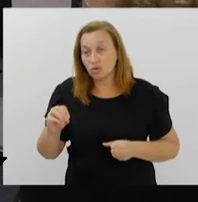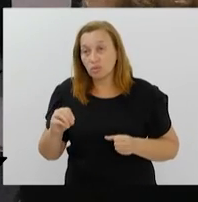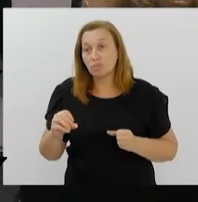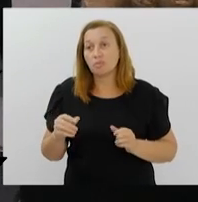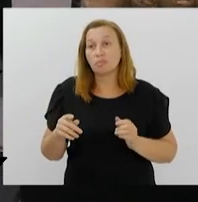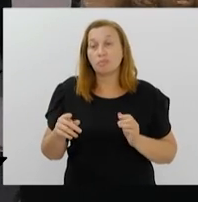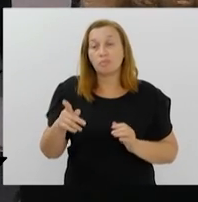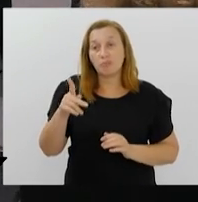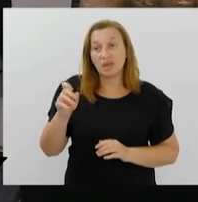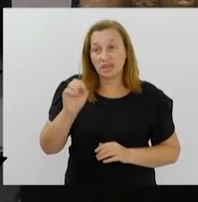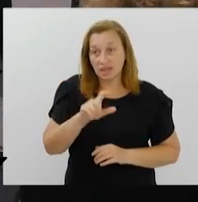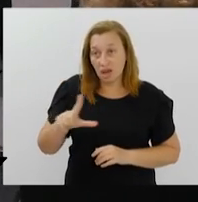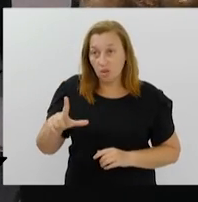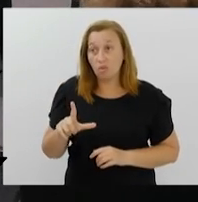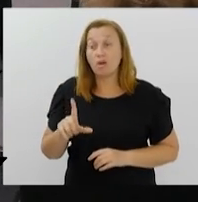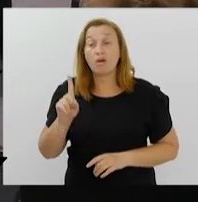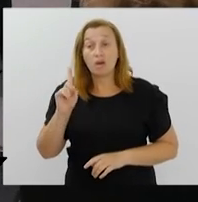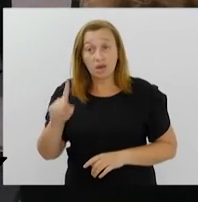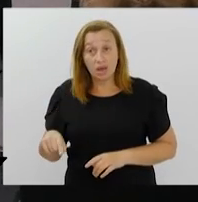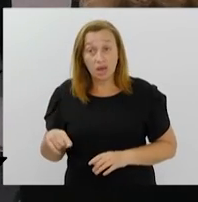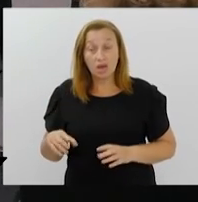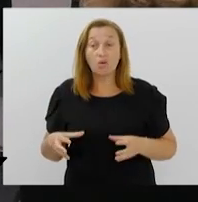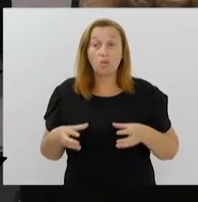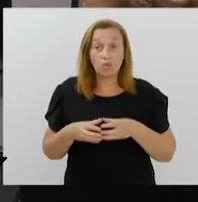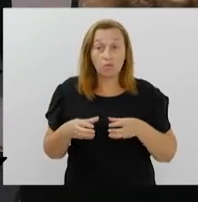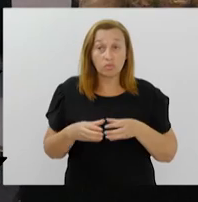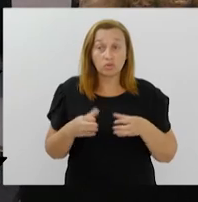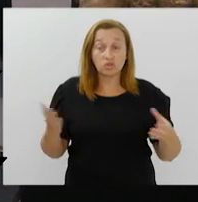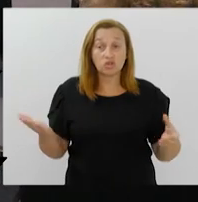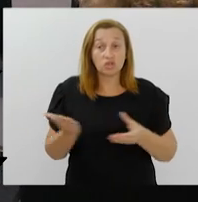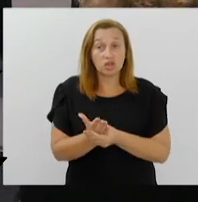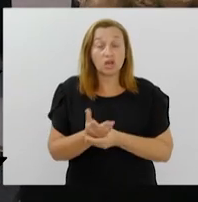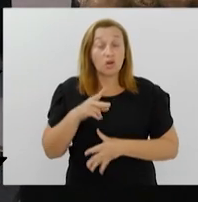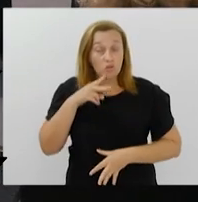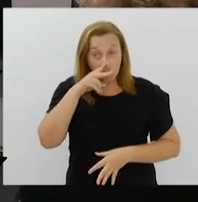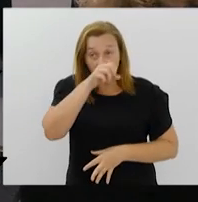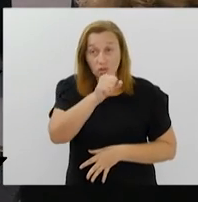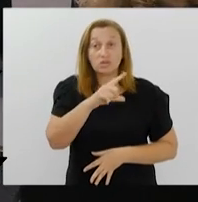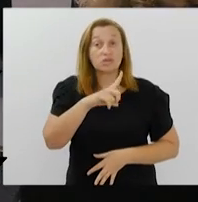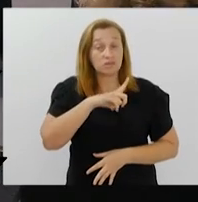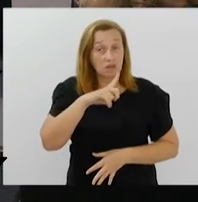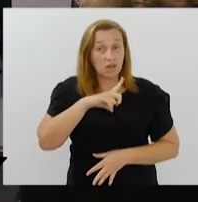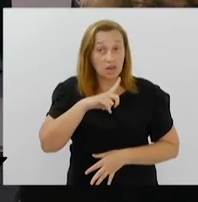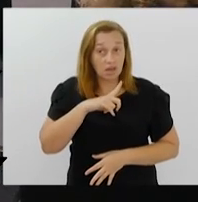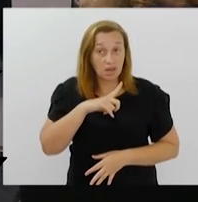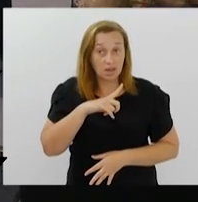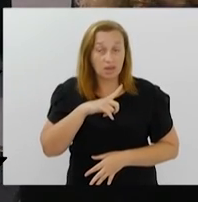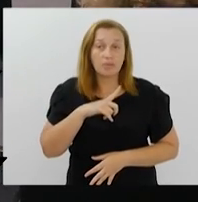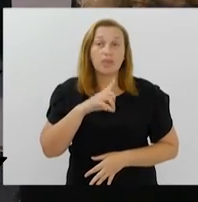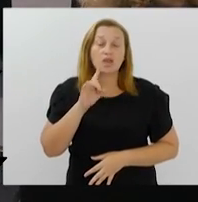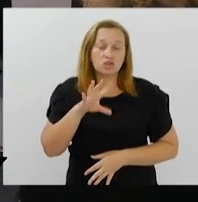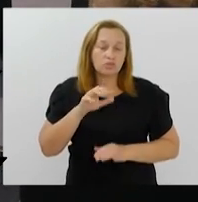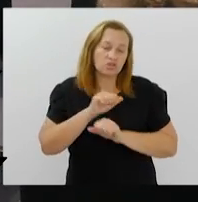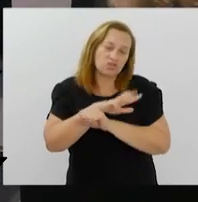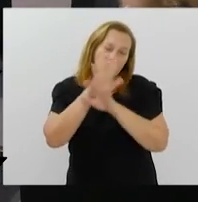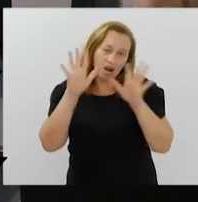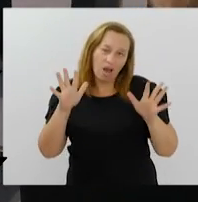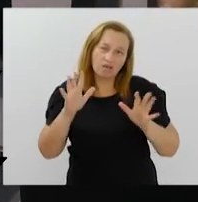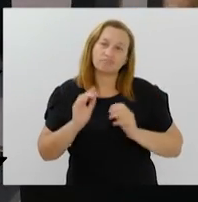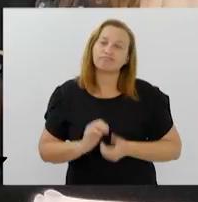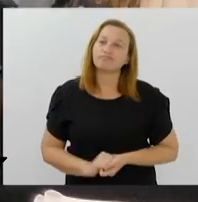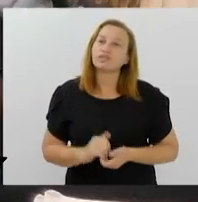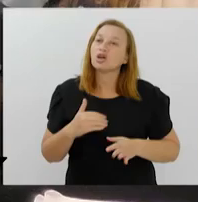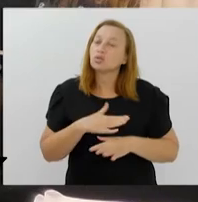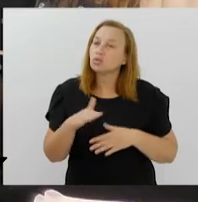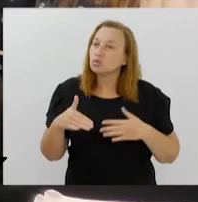nesta que esta é uma atribuição da comissão parlamentar de inquérito que tem força para atribuir esse então só para deixar claro que